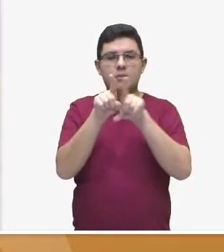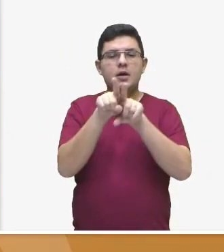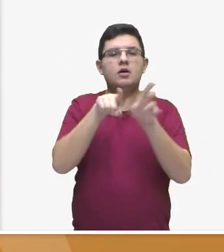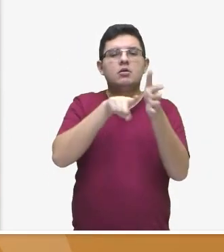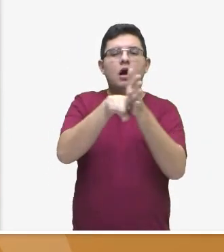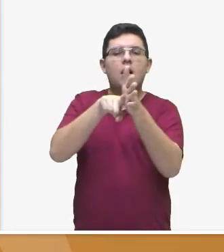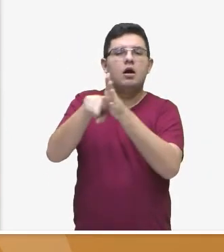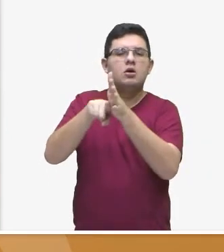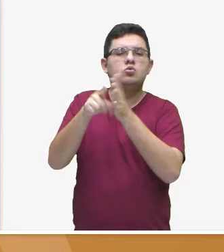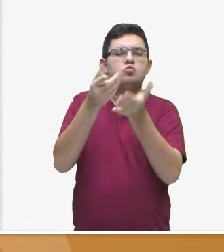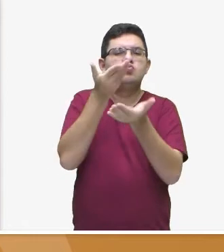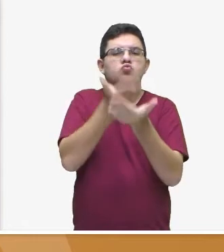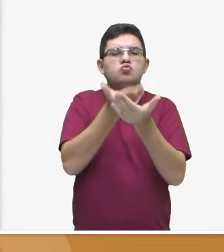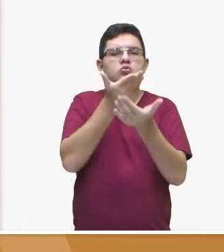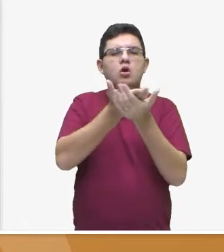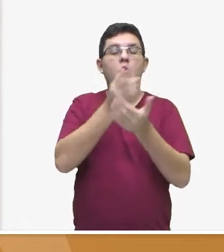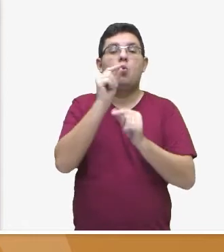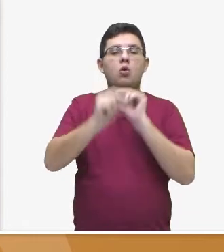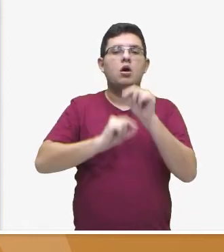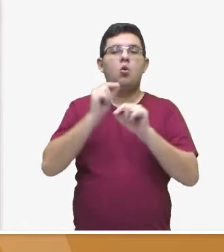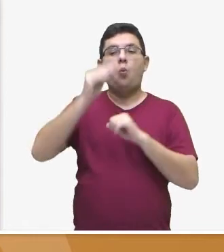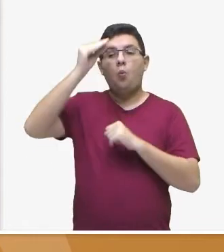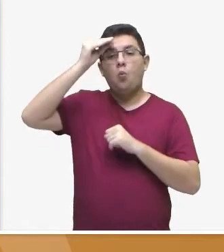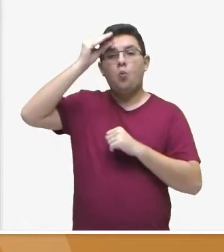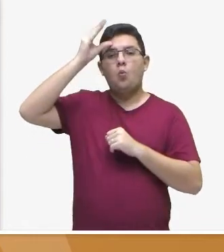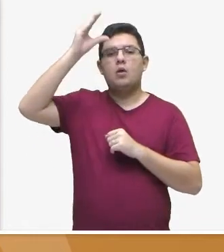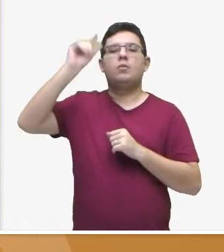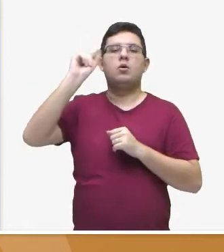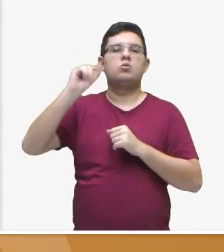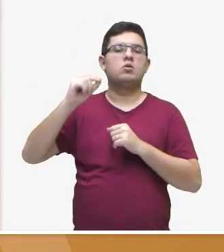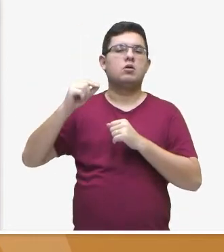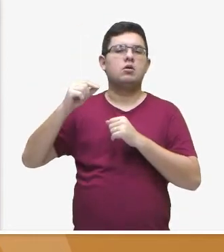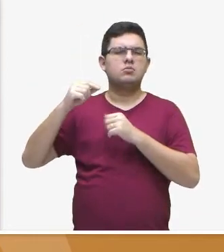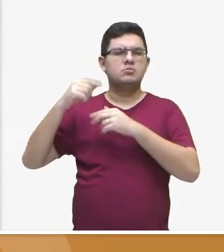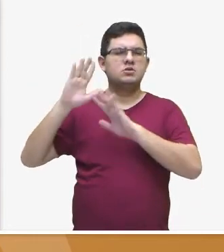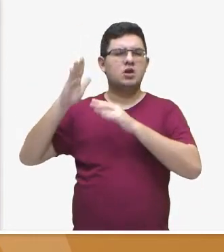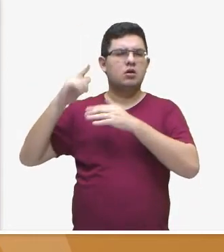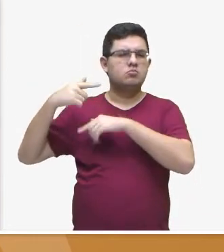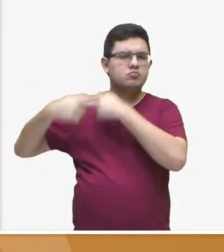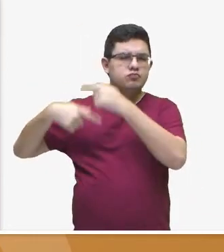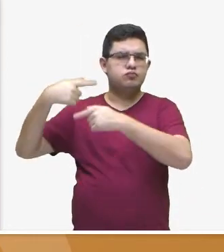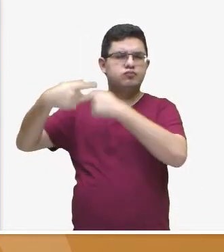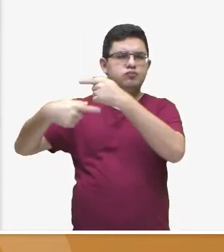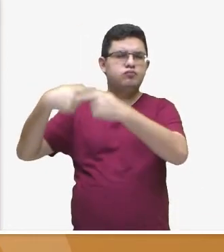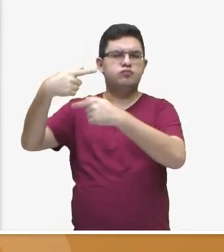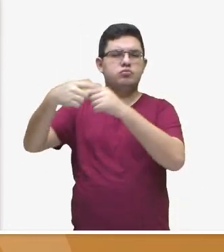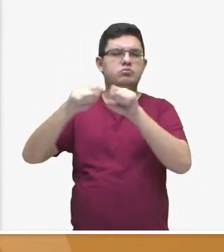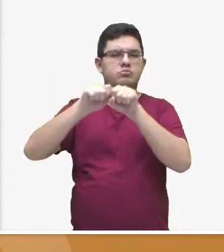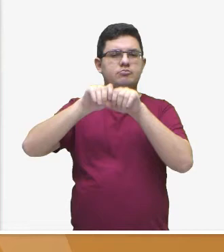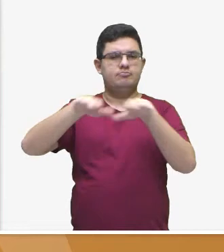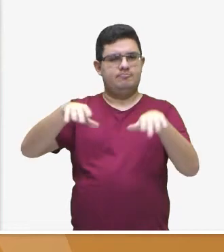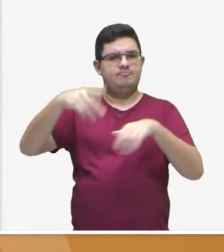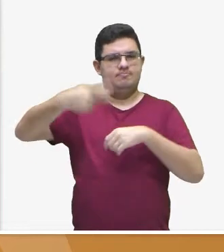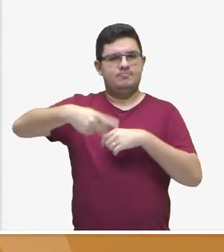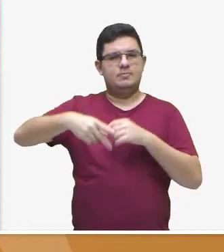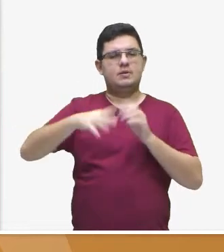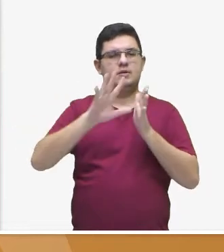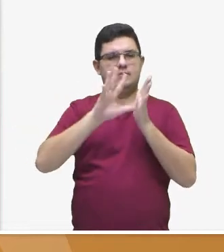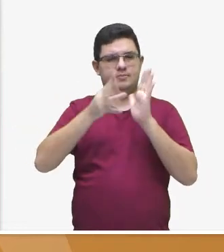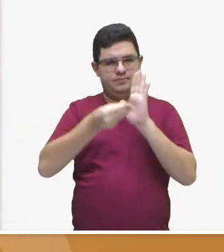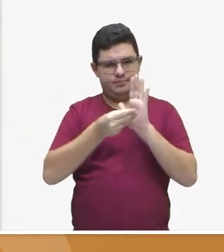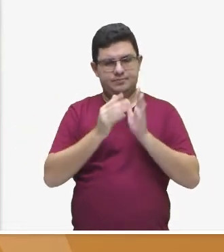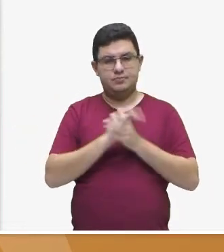né, o conhecimento tradicional dos povos da Amazônia. Porque se nós fizermos